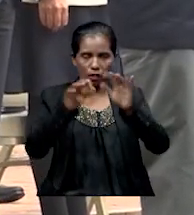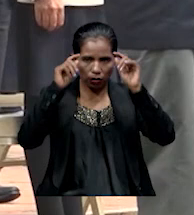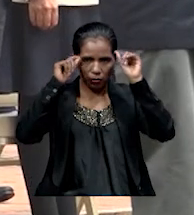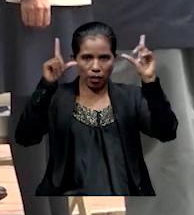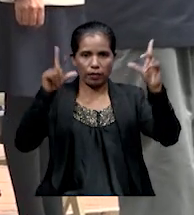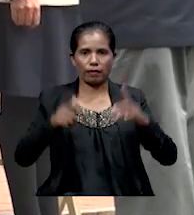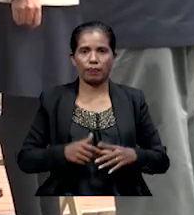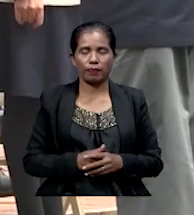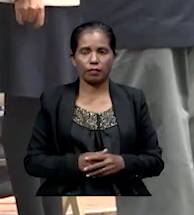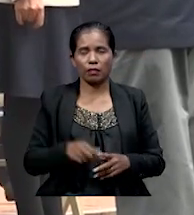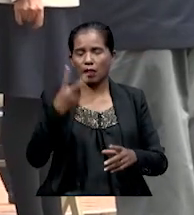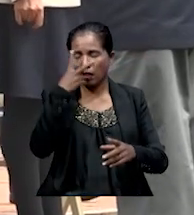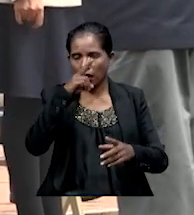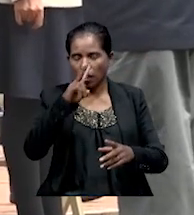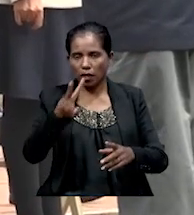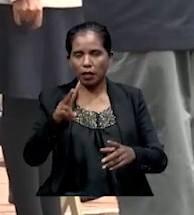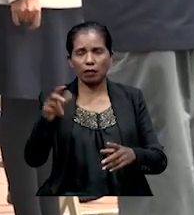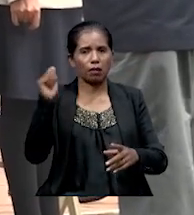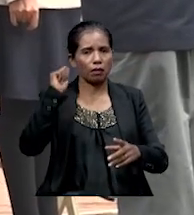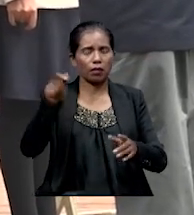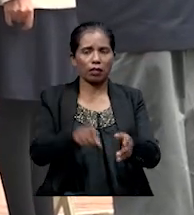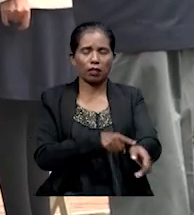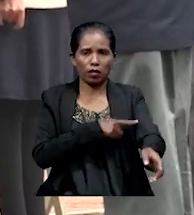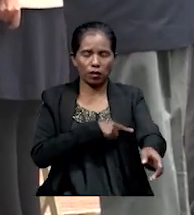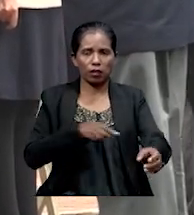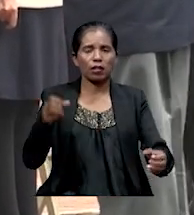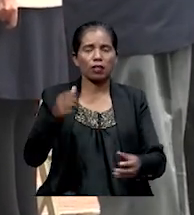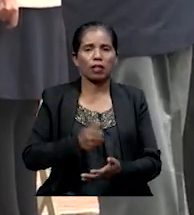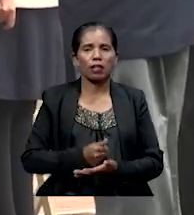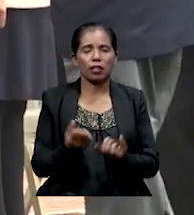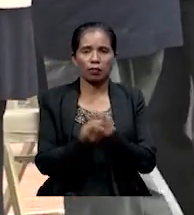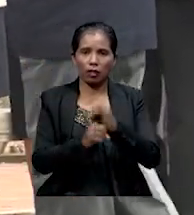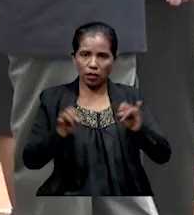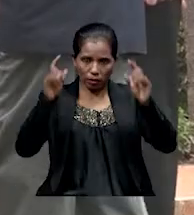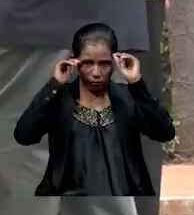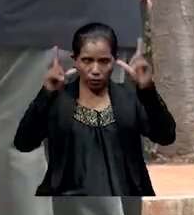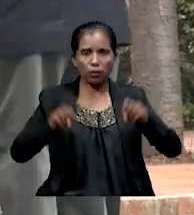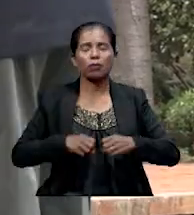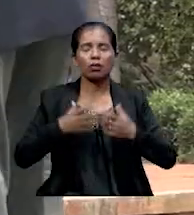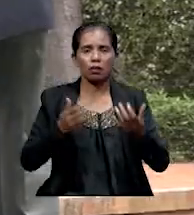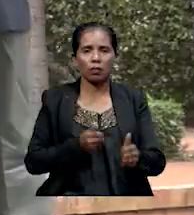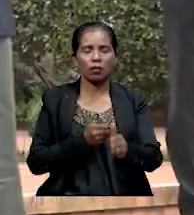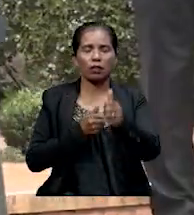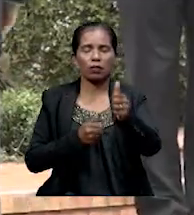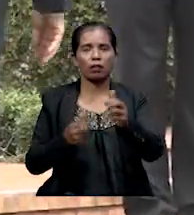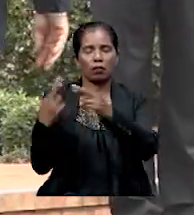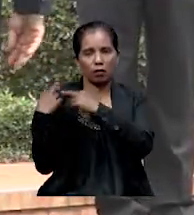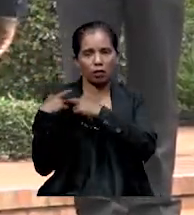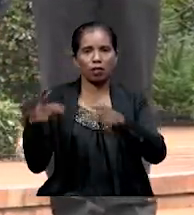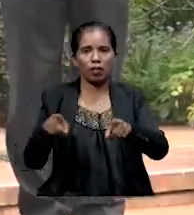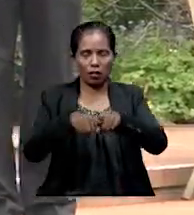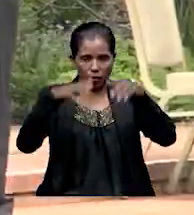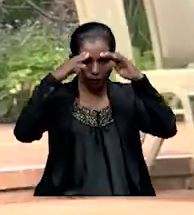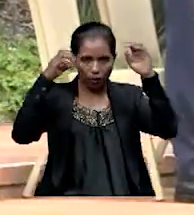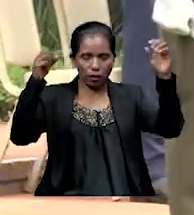Timor-Lestenian. Hareba campanha naru no sustentado ba independência Timor-Leste, o Isabel cumpre knar sira hanesan presidente da